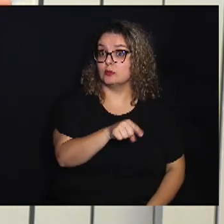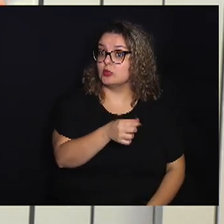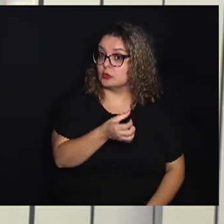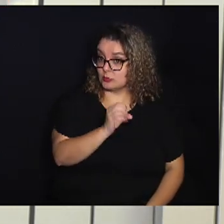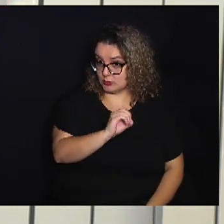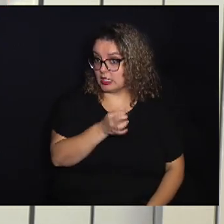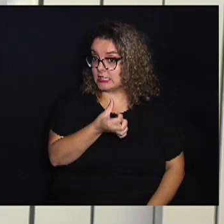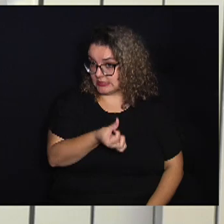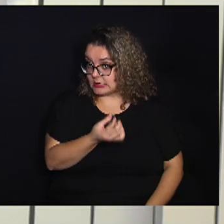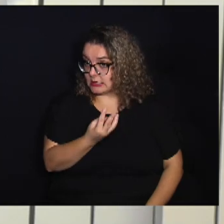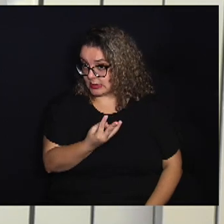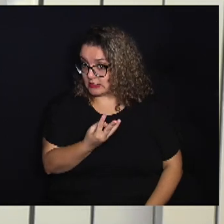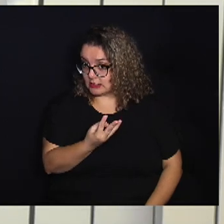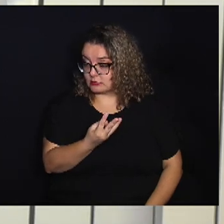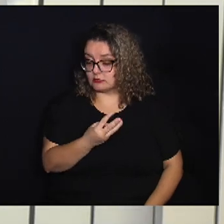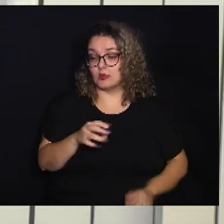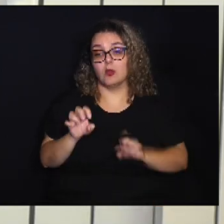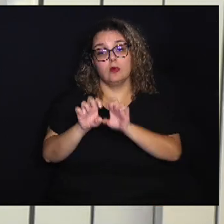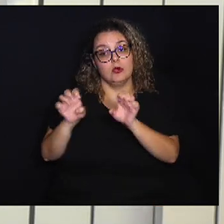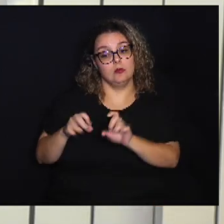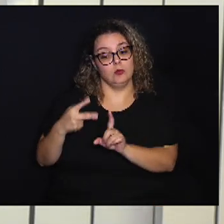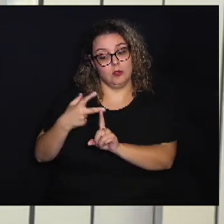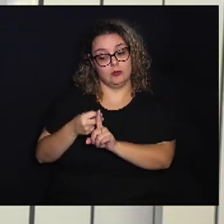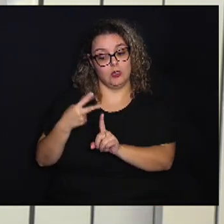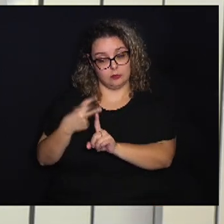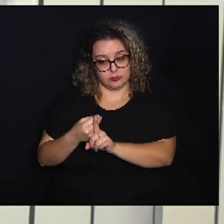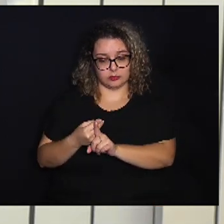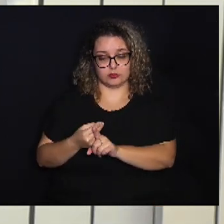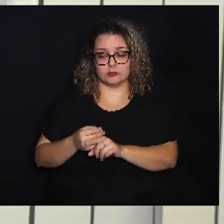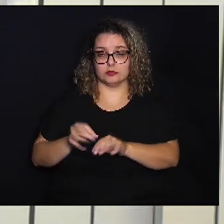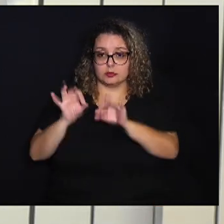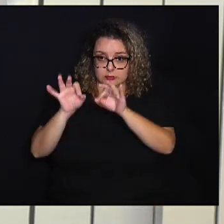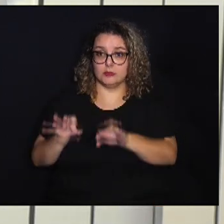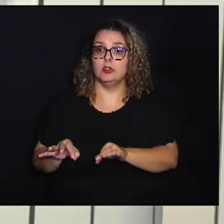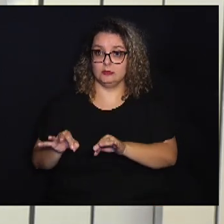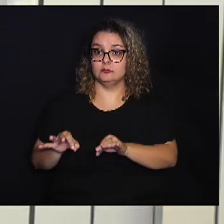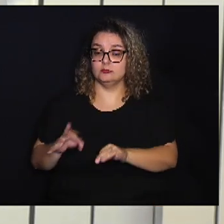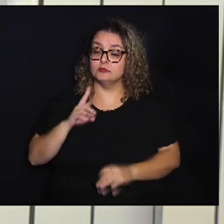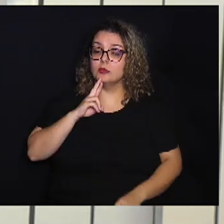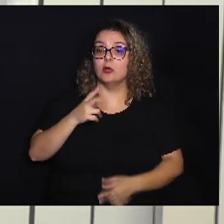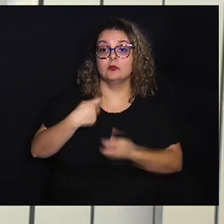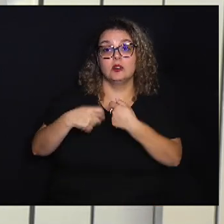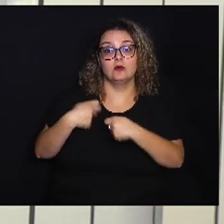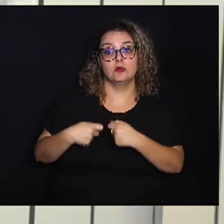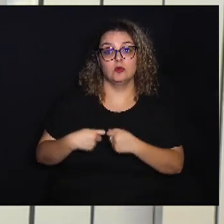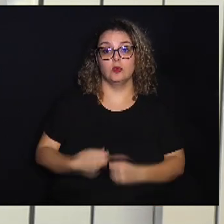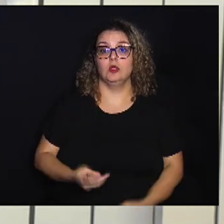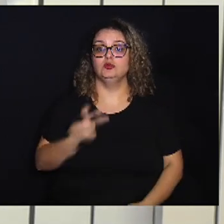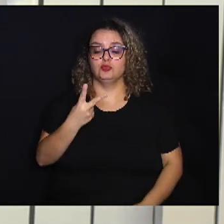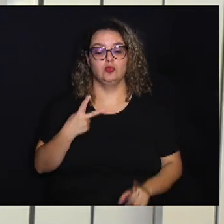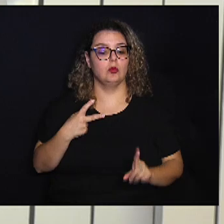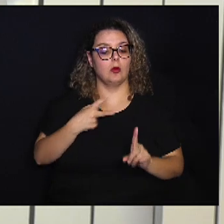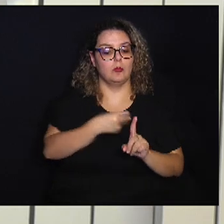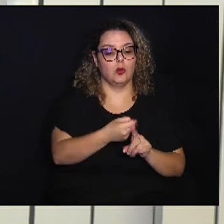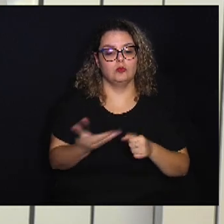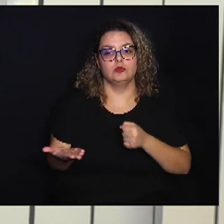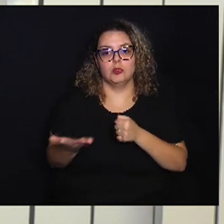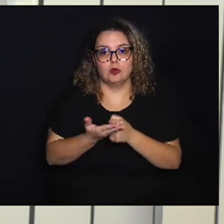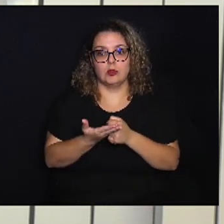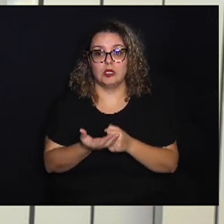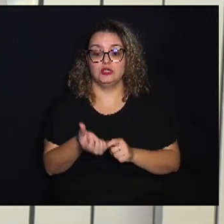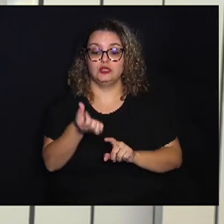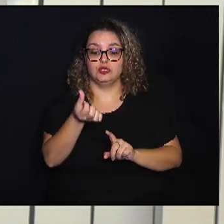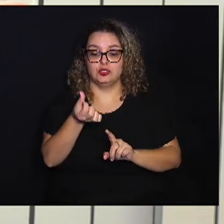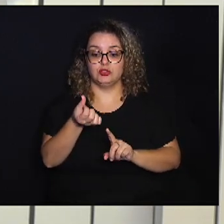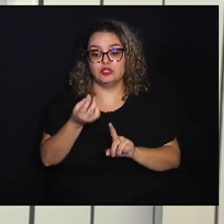18.063 doses. O esquema vacinal recomendado corresponde à administração de duas doses, com intervalo